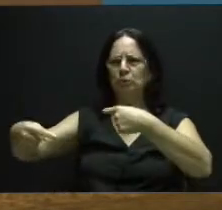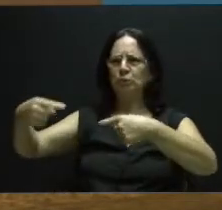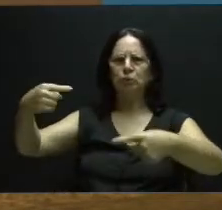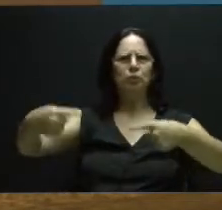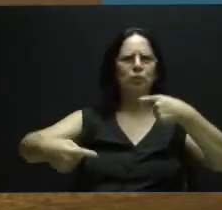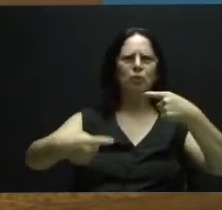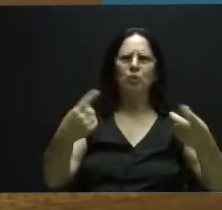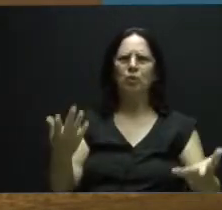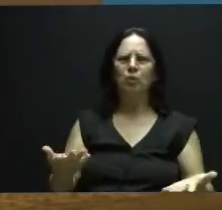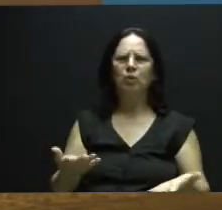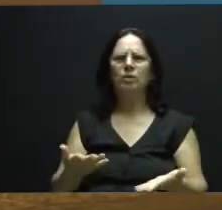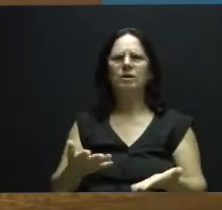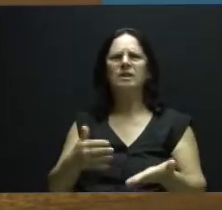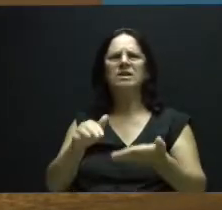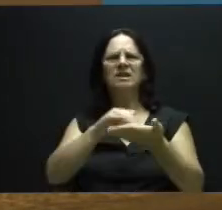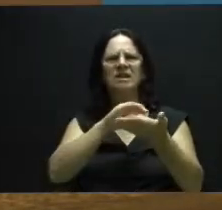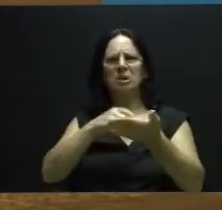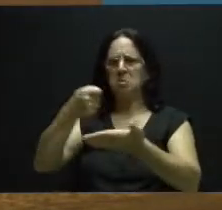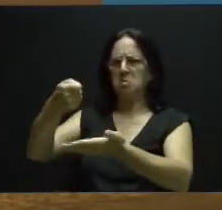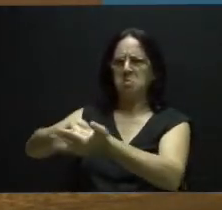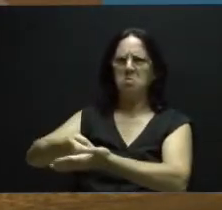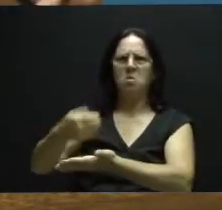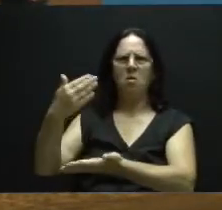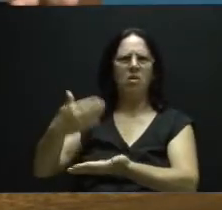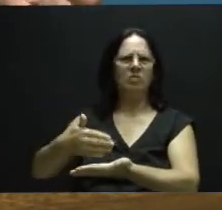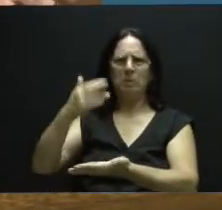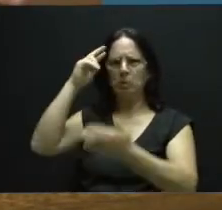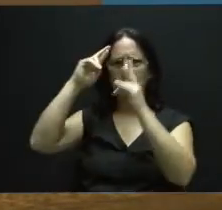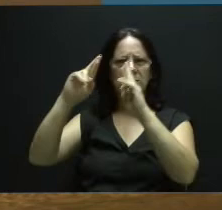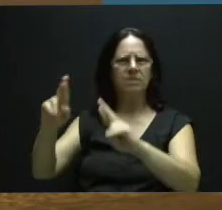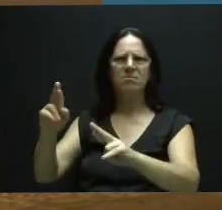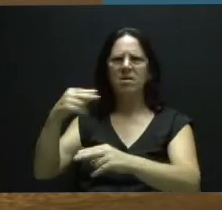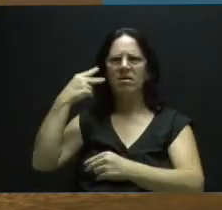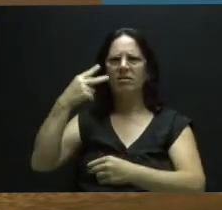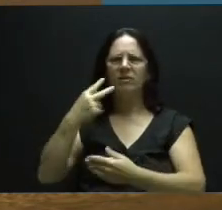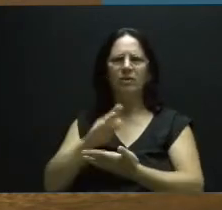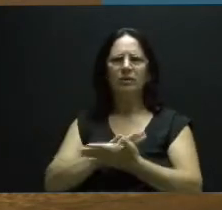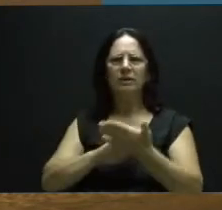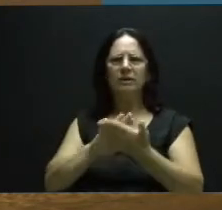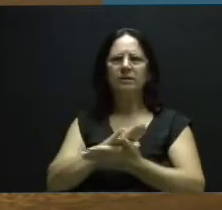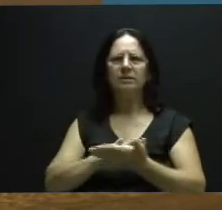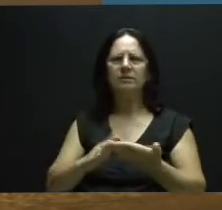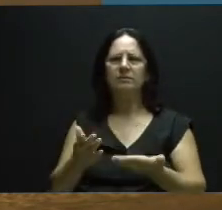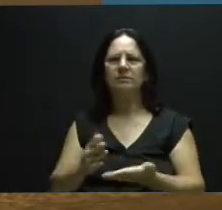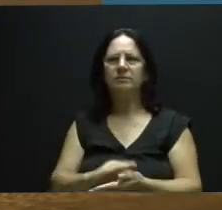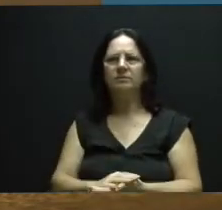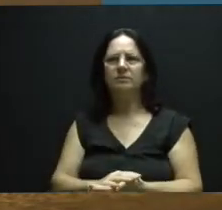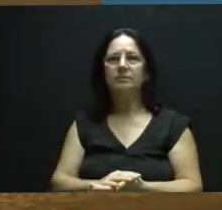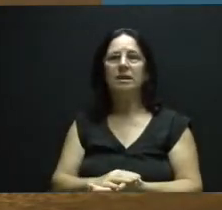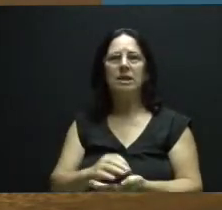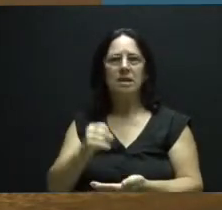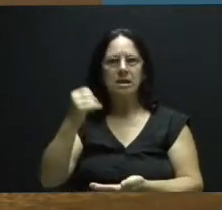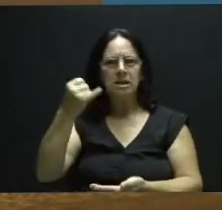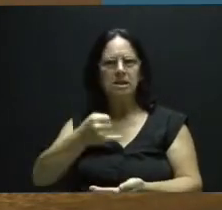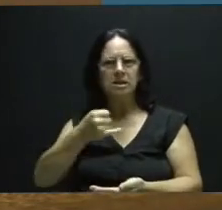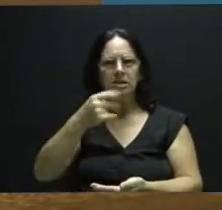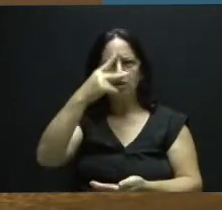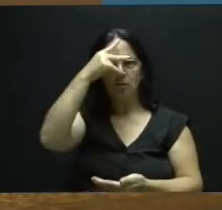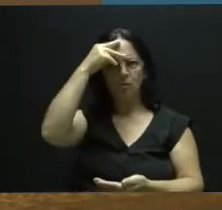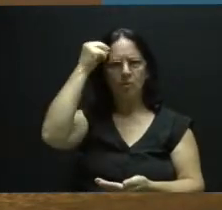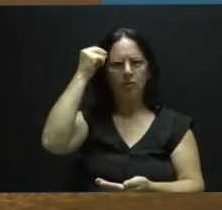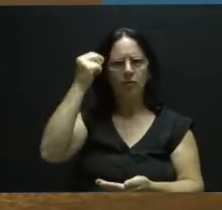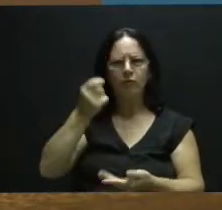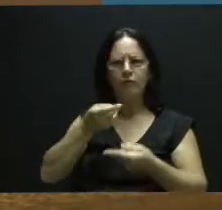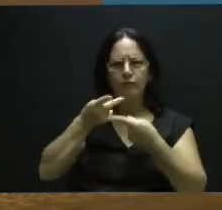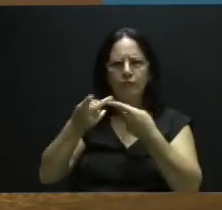secretário impõe perante o vereador não respeitar vereadores veja bem se o técnico fala por para os